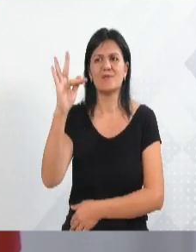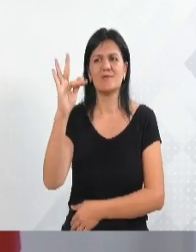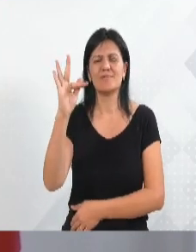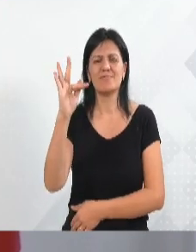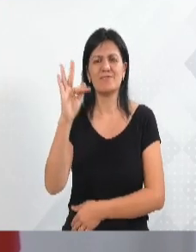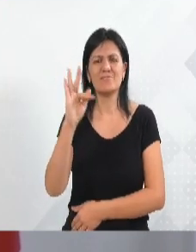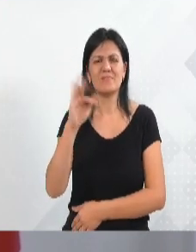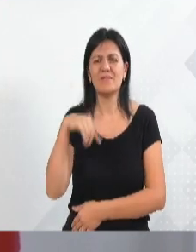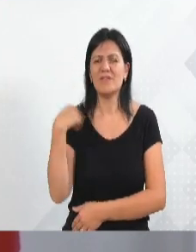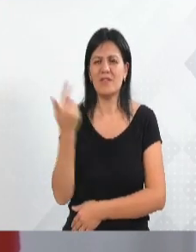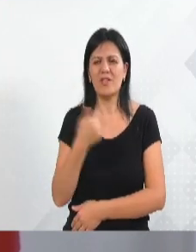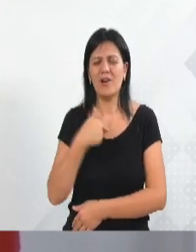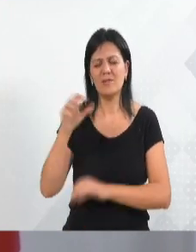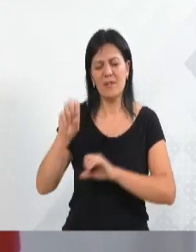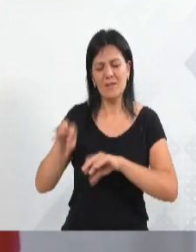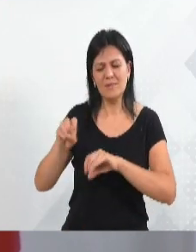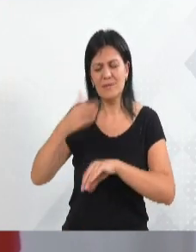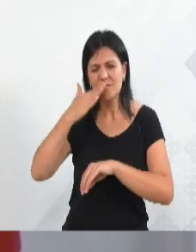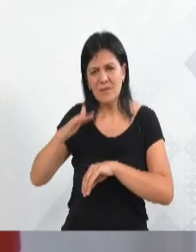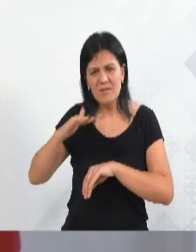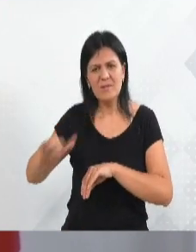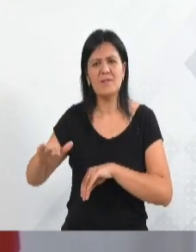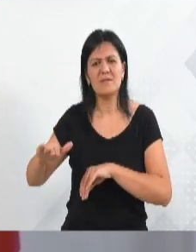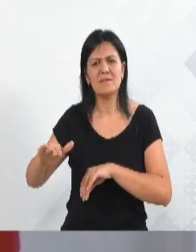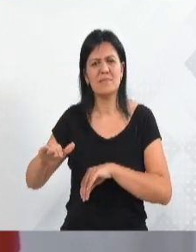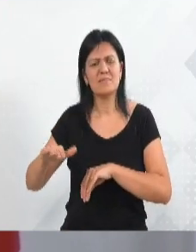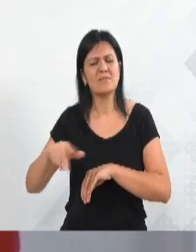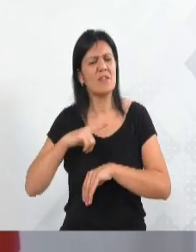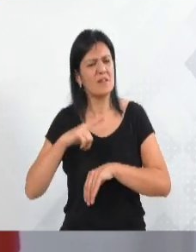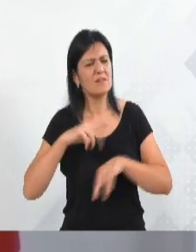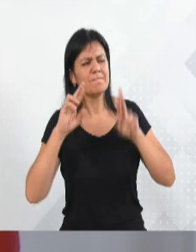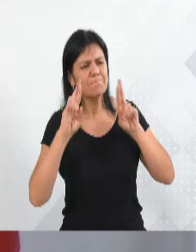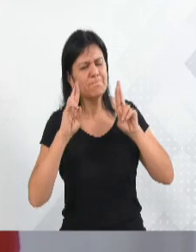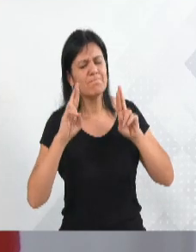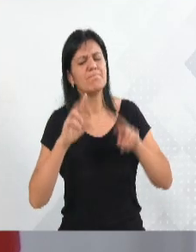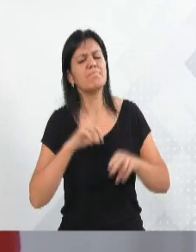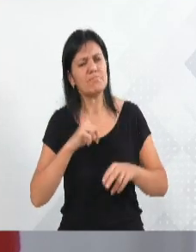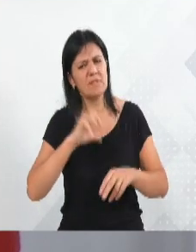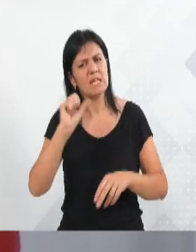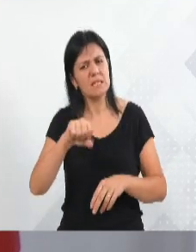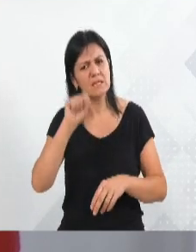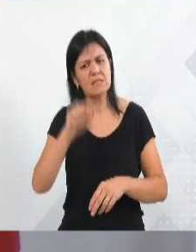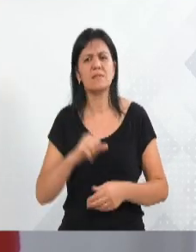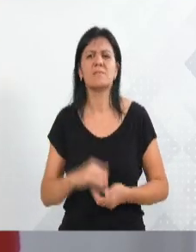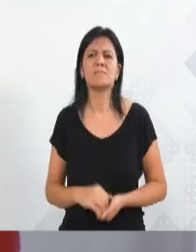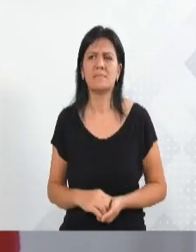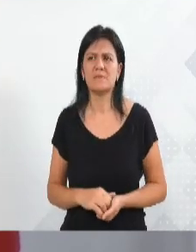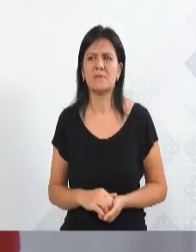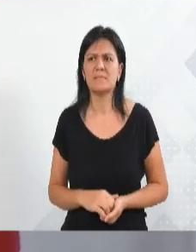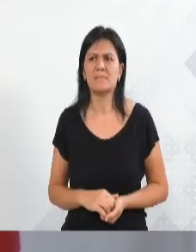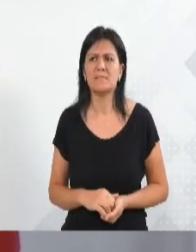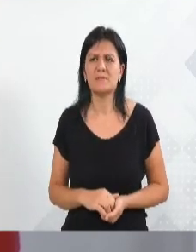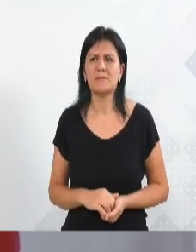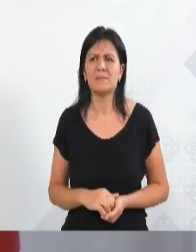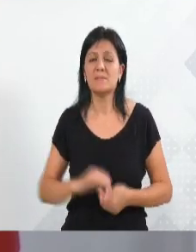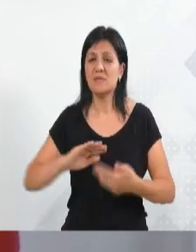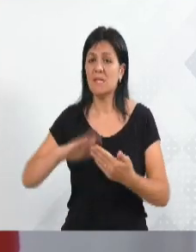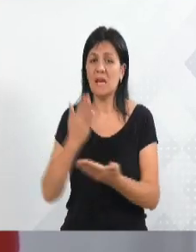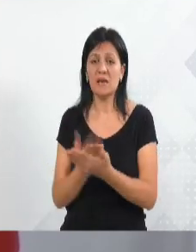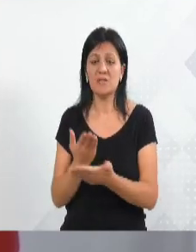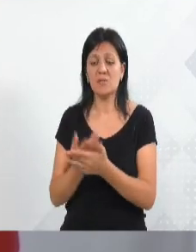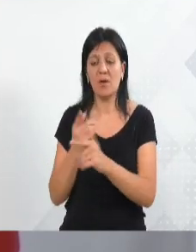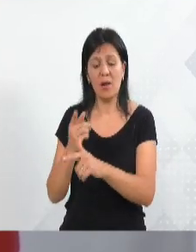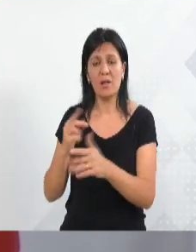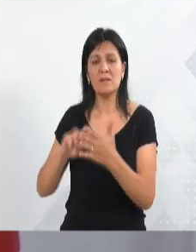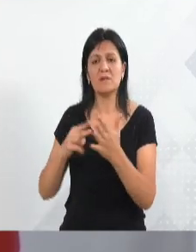plantando a semente lá, meu presidente. Ainda tem solução, ainda tem solução. E aquilo lá é o futuro. Pena que